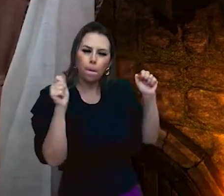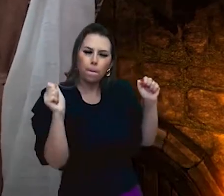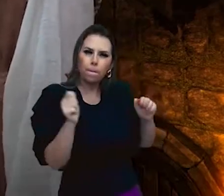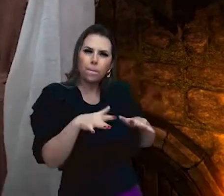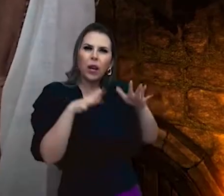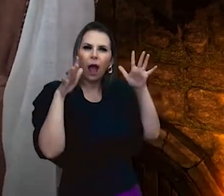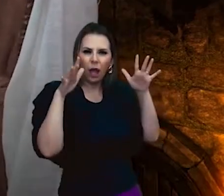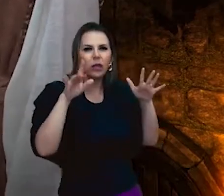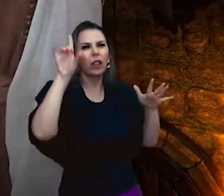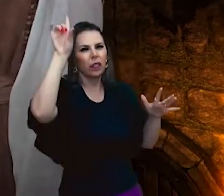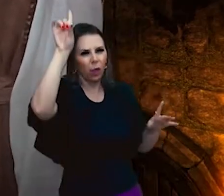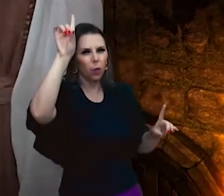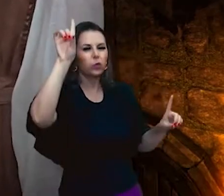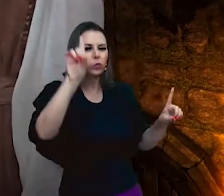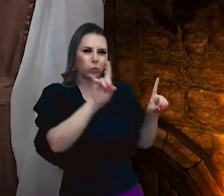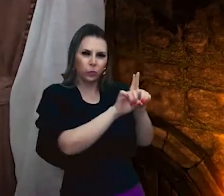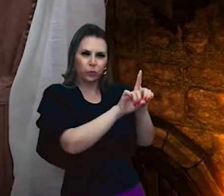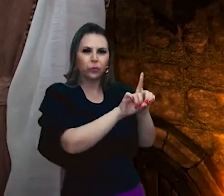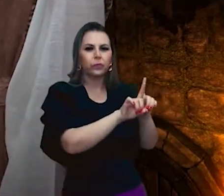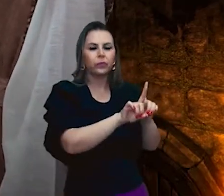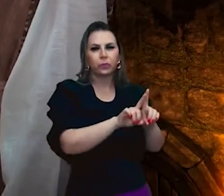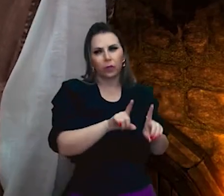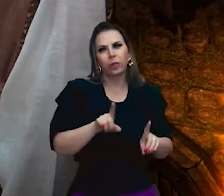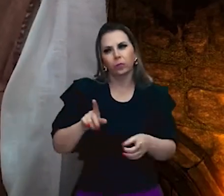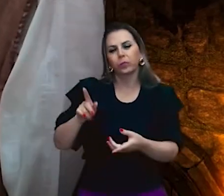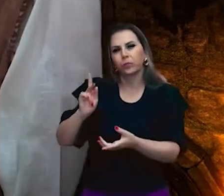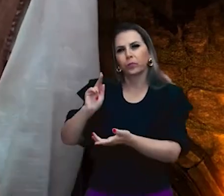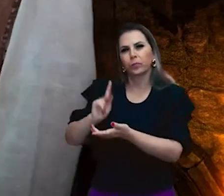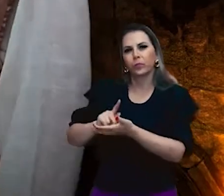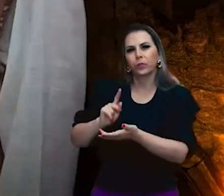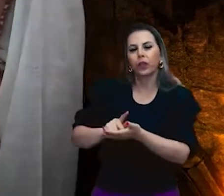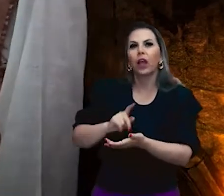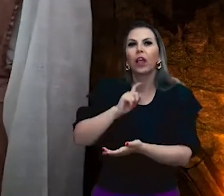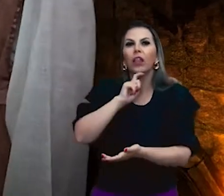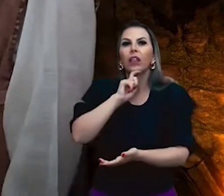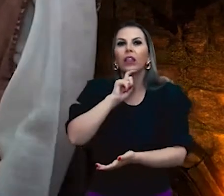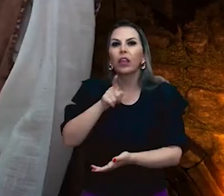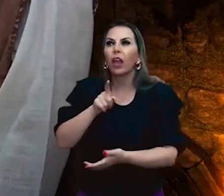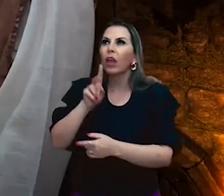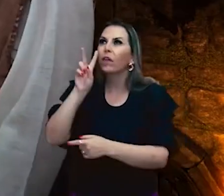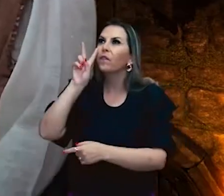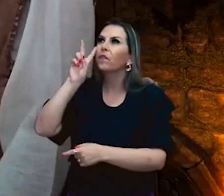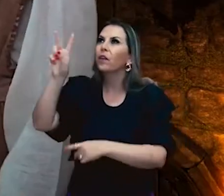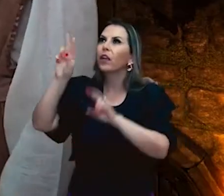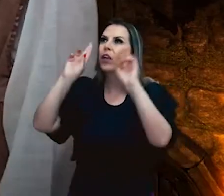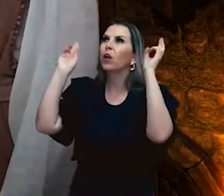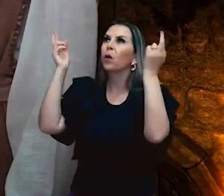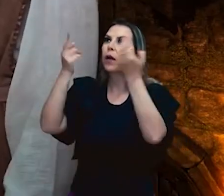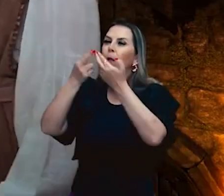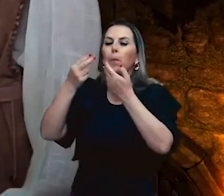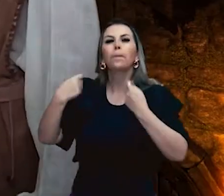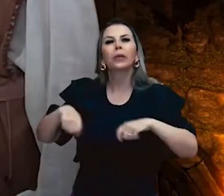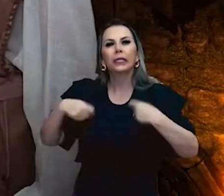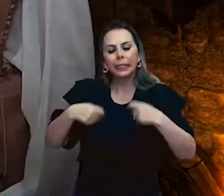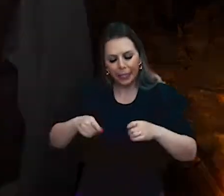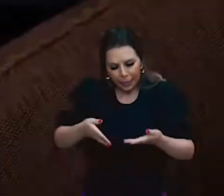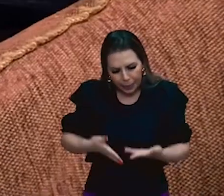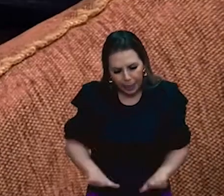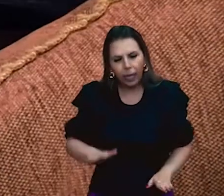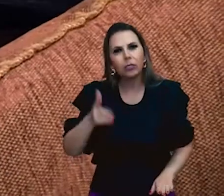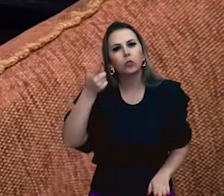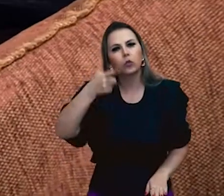milagres sem que Deus estivesse com ele. Eu afirmo ao Senhor que isto é verdade. Ninguém pode ver o reino de Deus se não nascer de